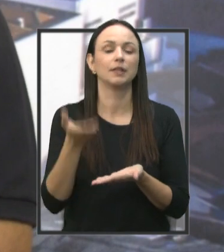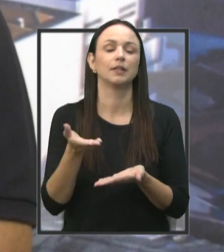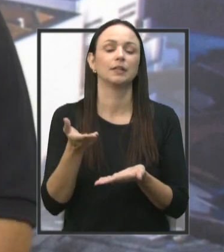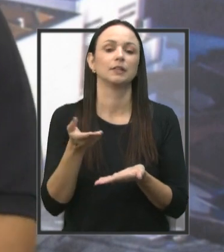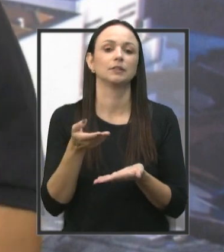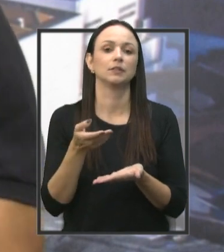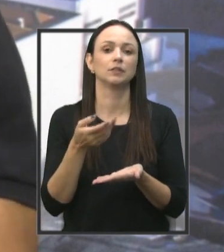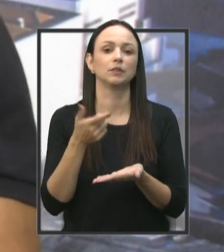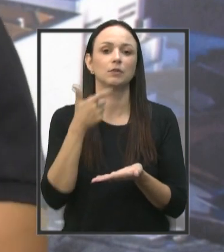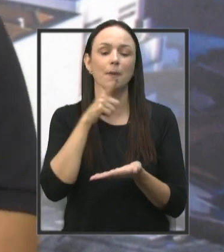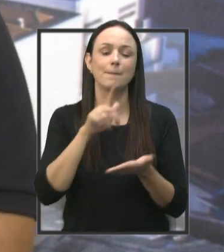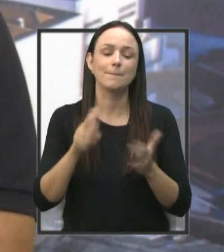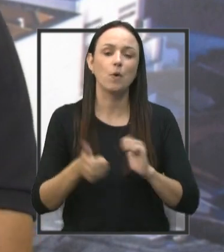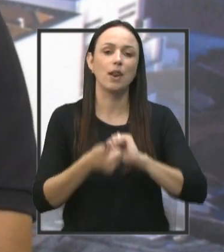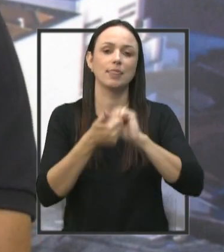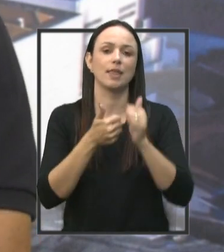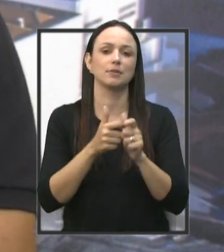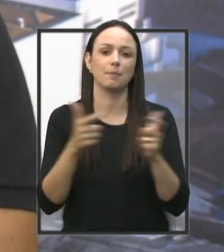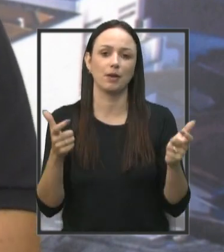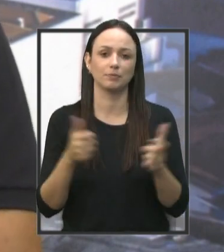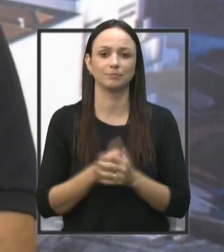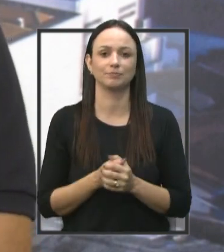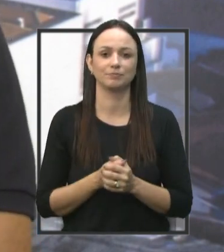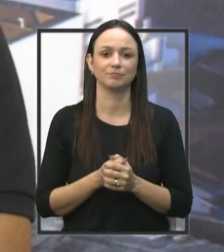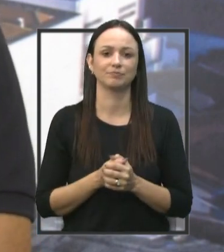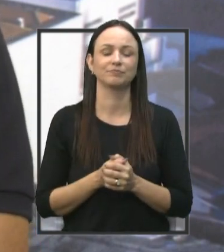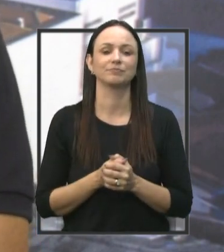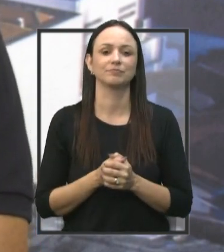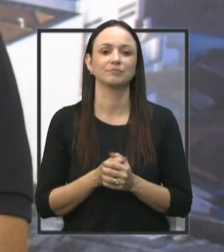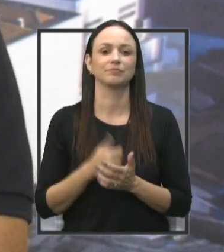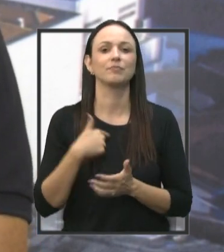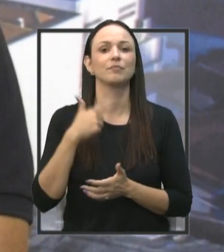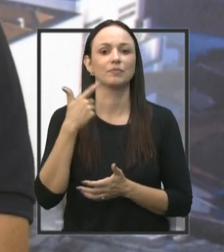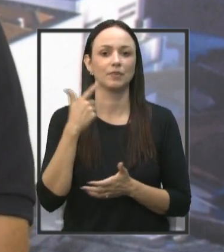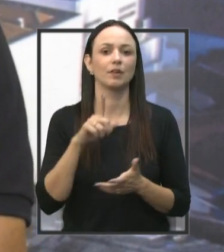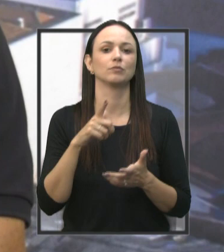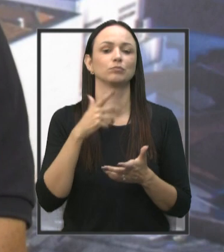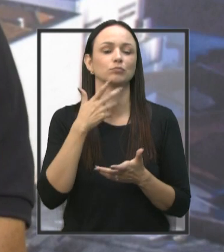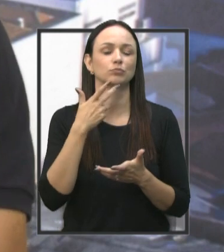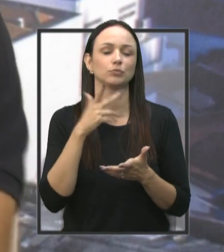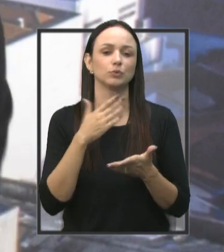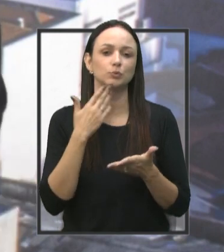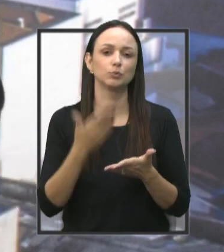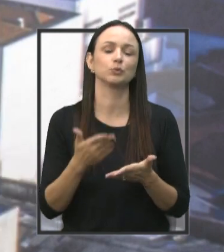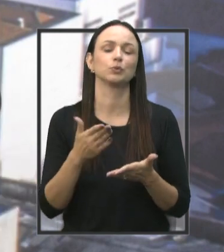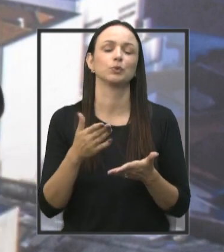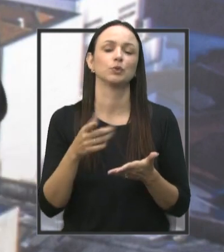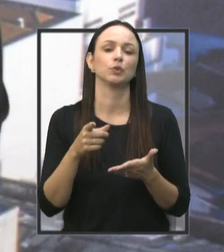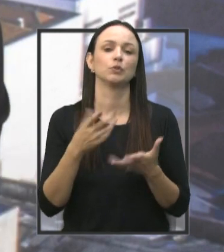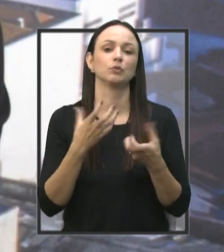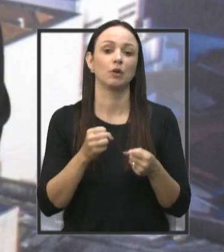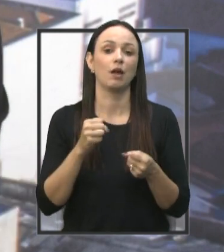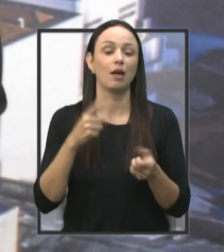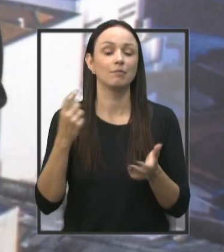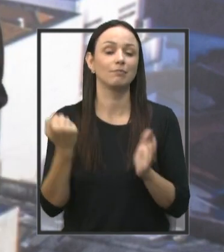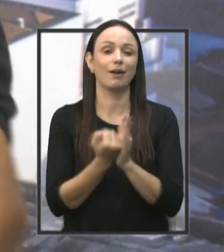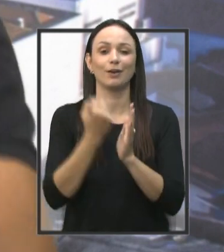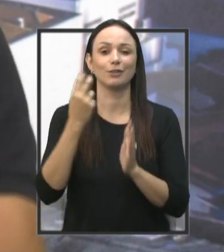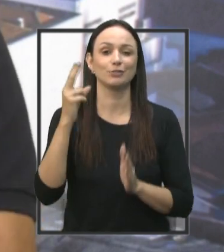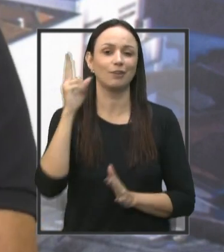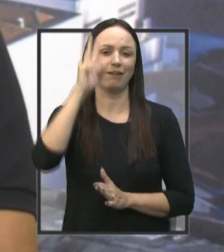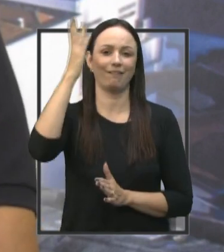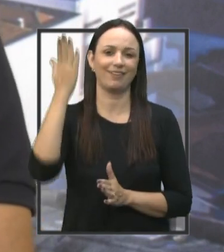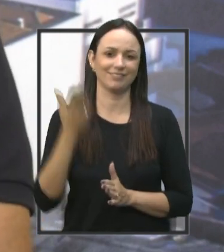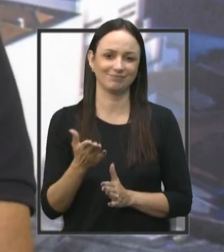possibilitar uma qualidade maior. Infelizmente, nós fomos atendidos, né? Como você disse, um marco histórico.